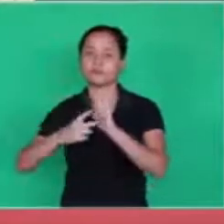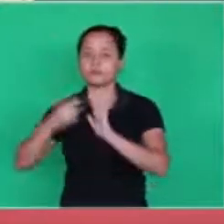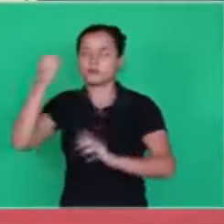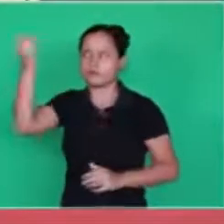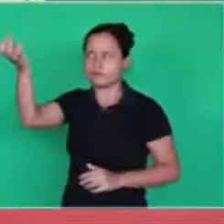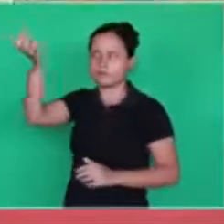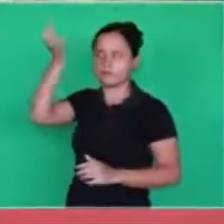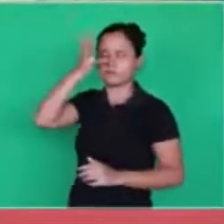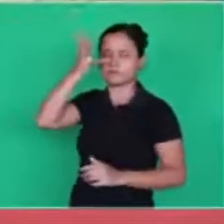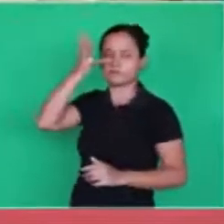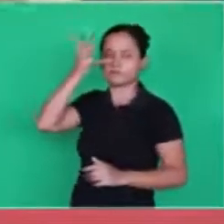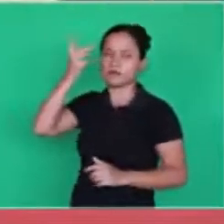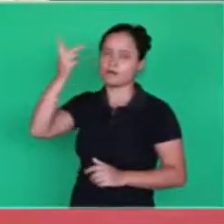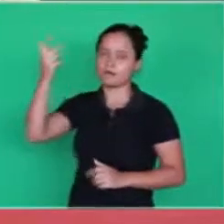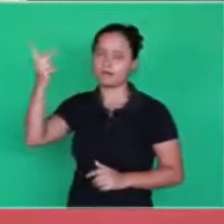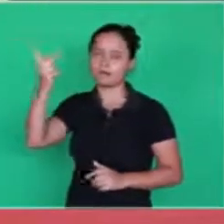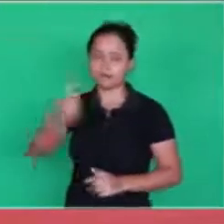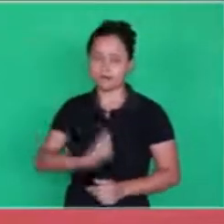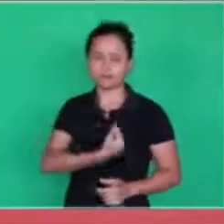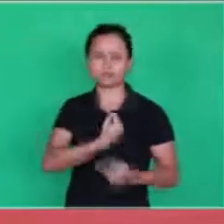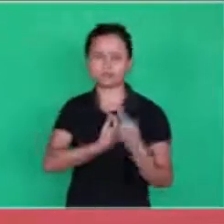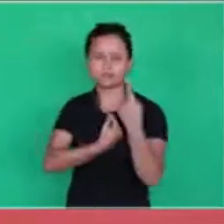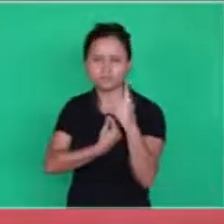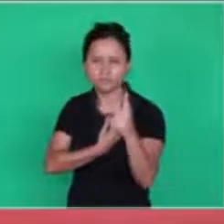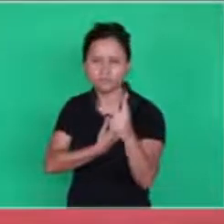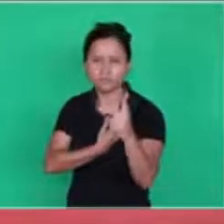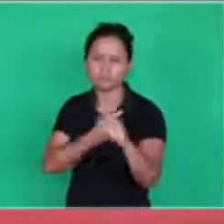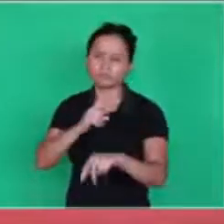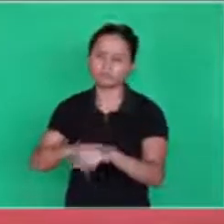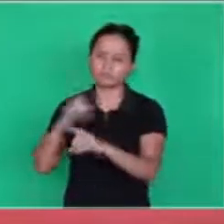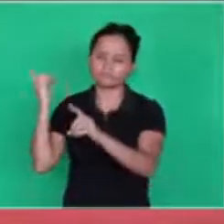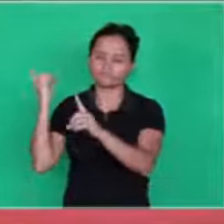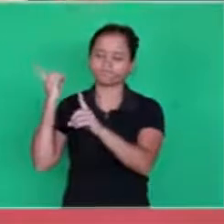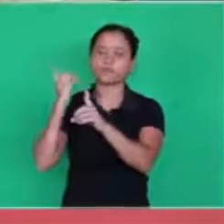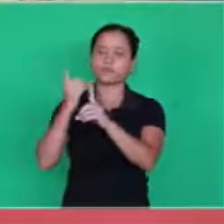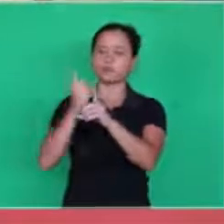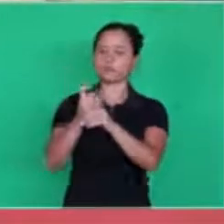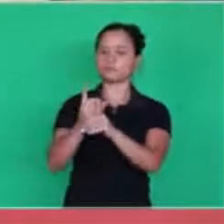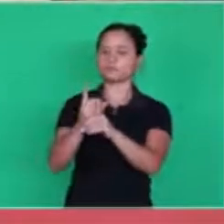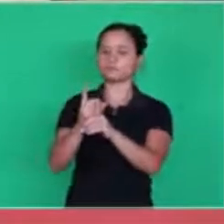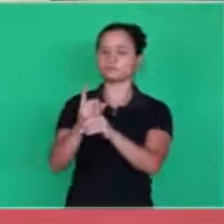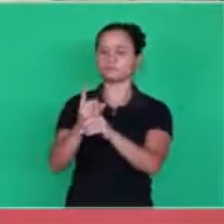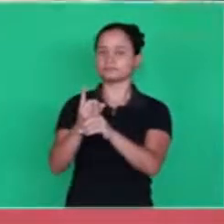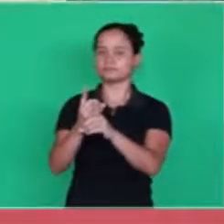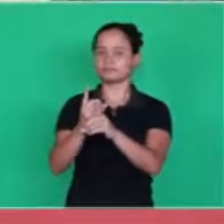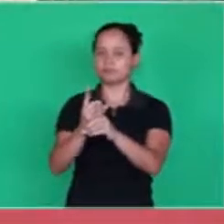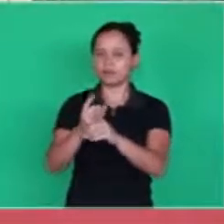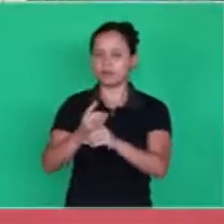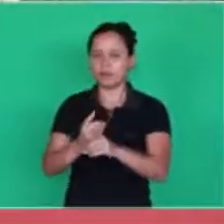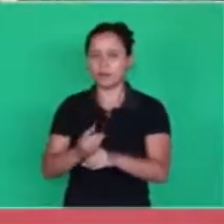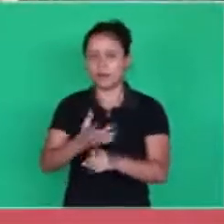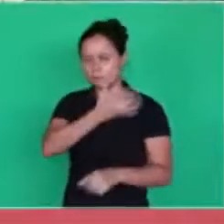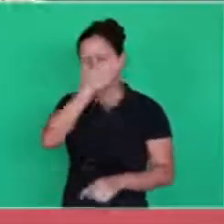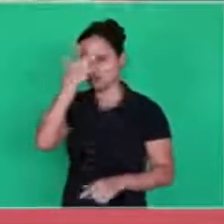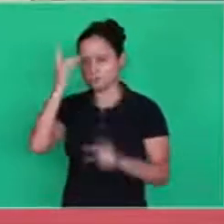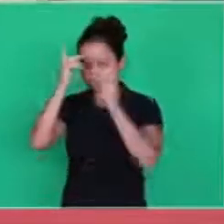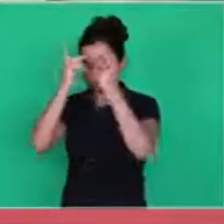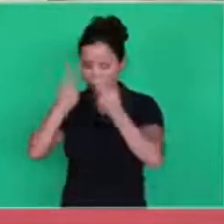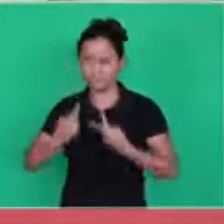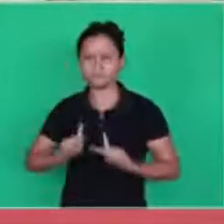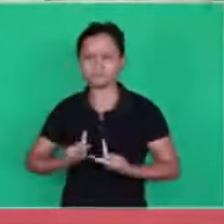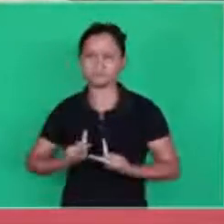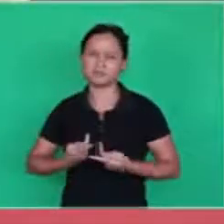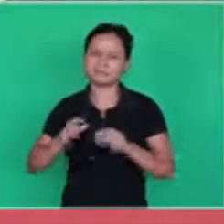vida. O encontro que você teve, é o homem simples, que está no campo, na estrada,